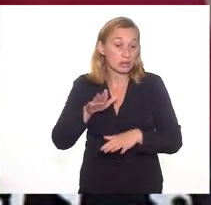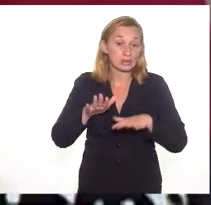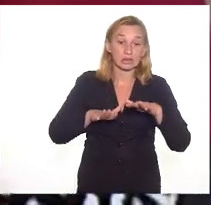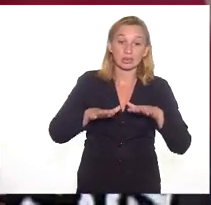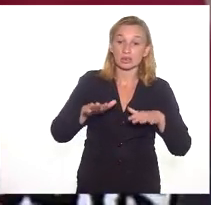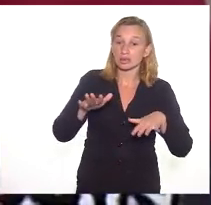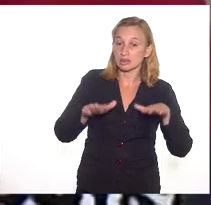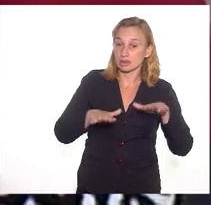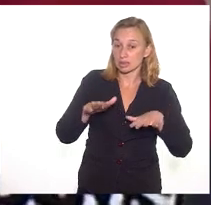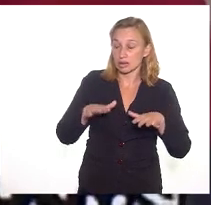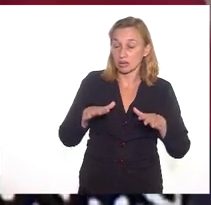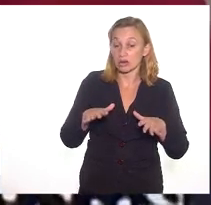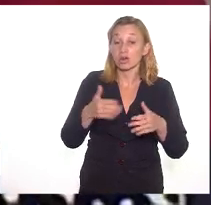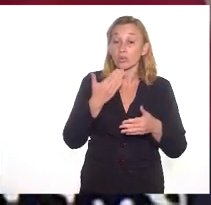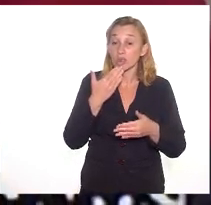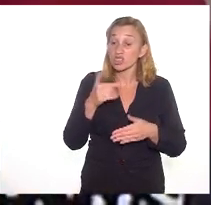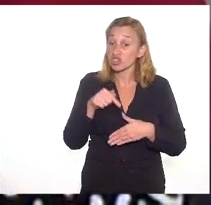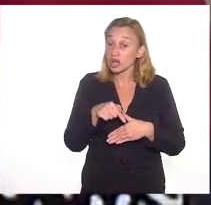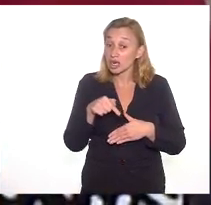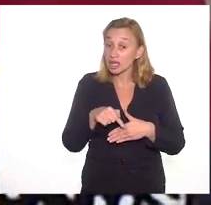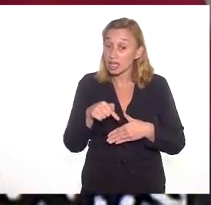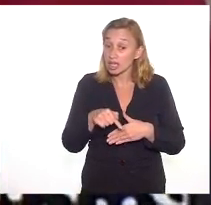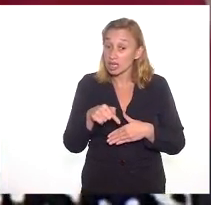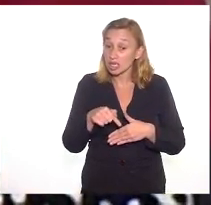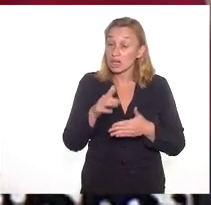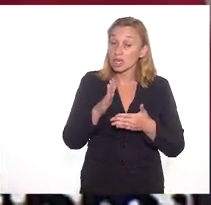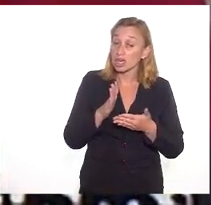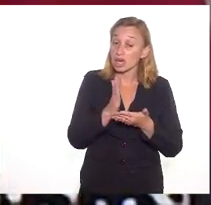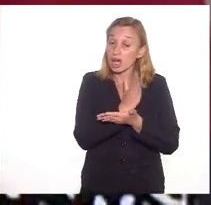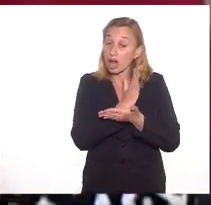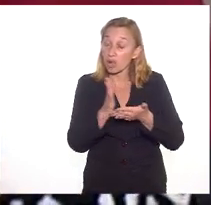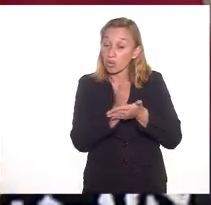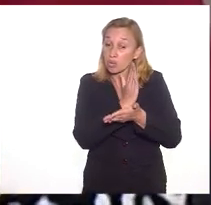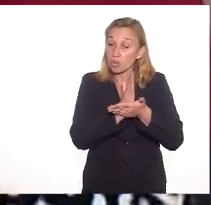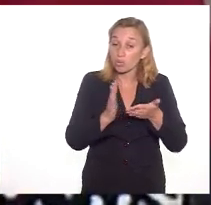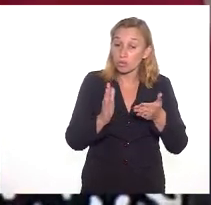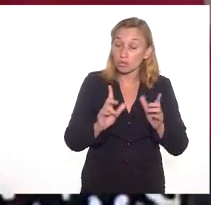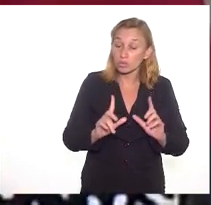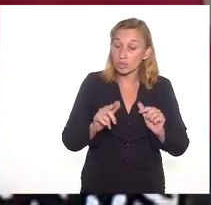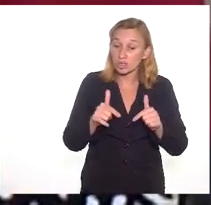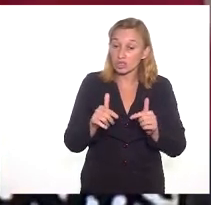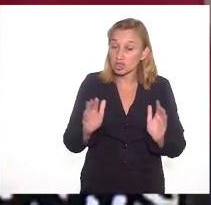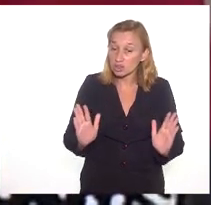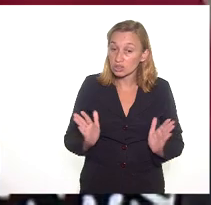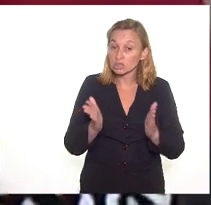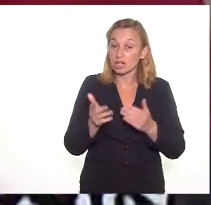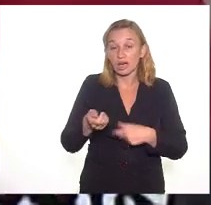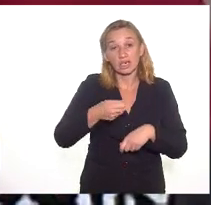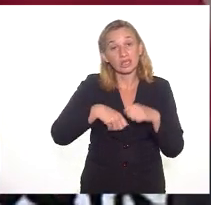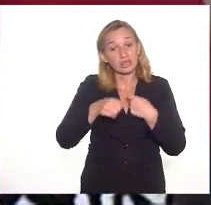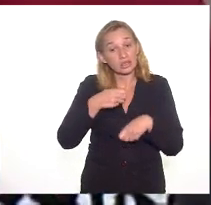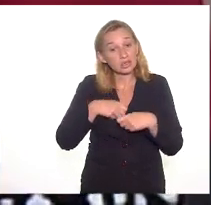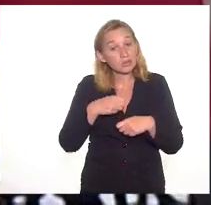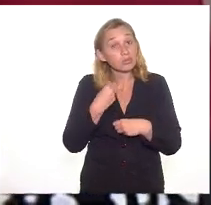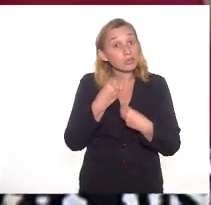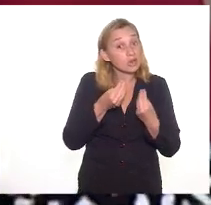independentes. O que a gente está pedindo aqui é algumas ações de iniciativa administrativa para